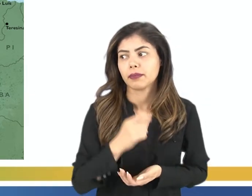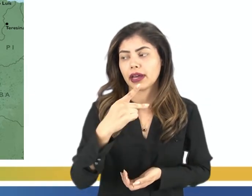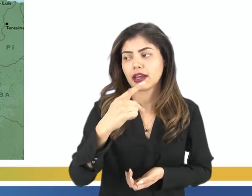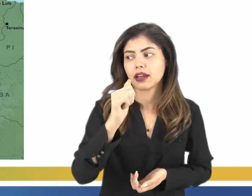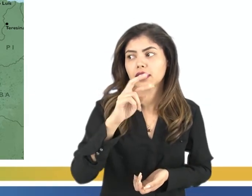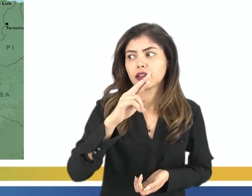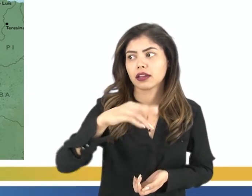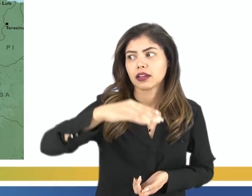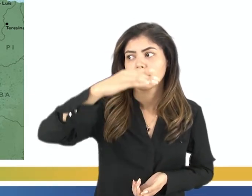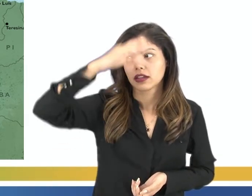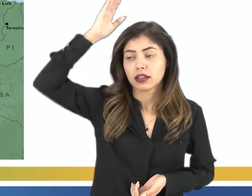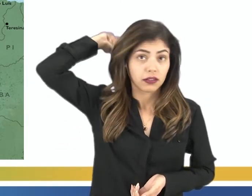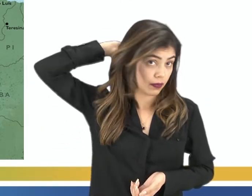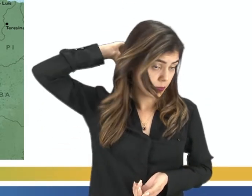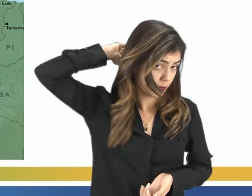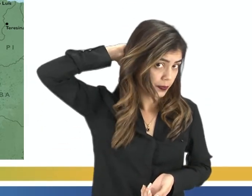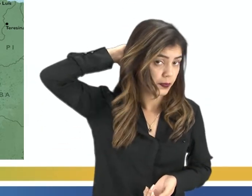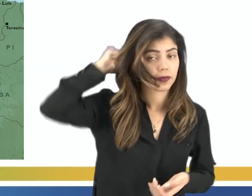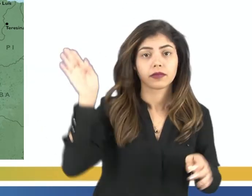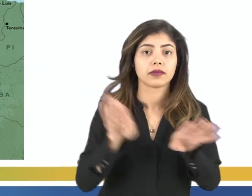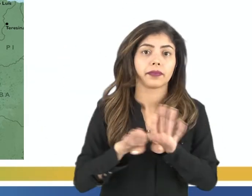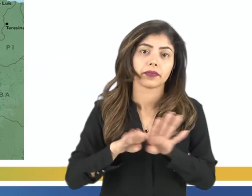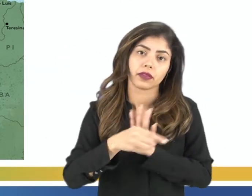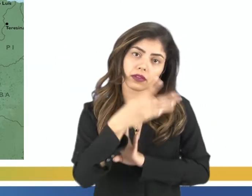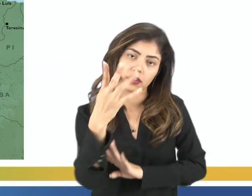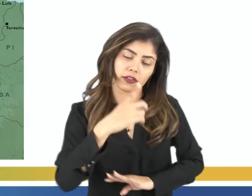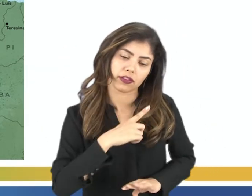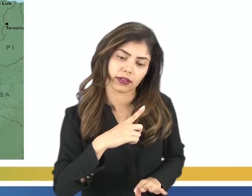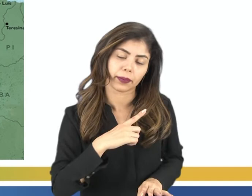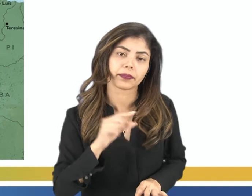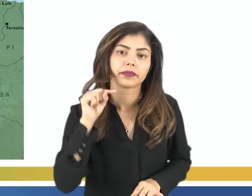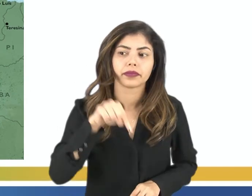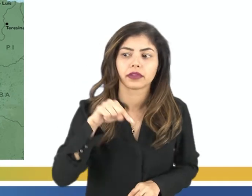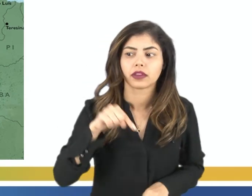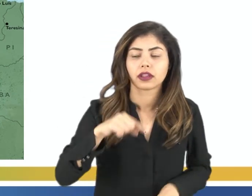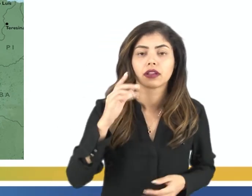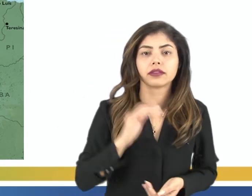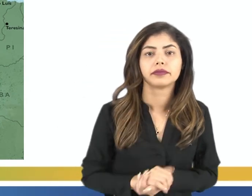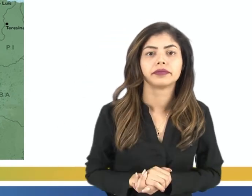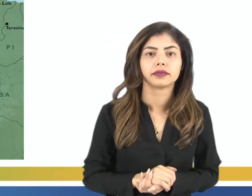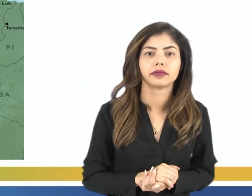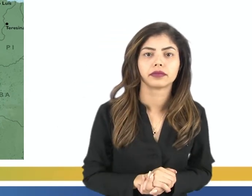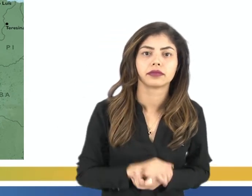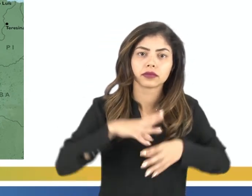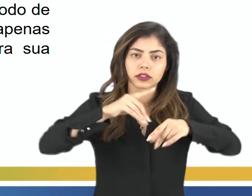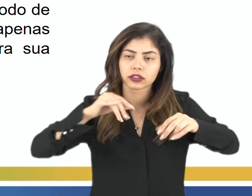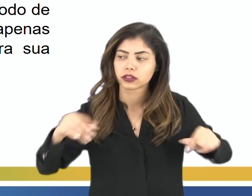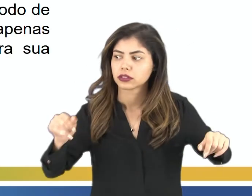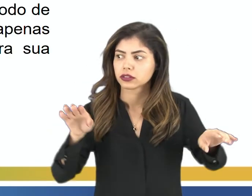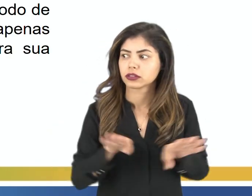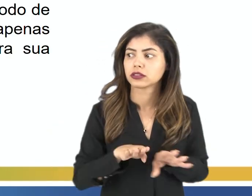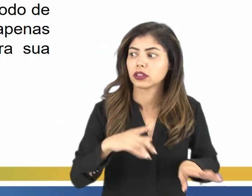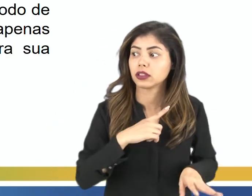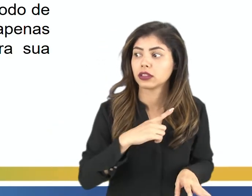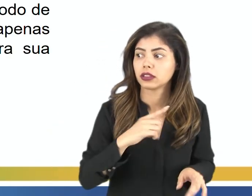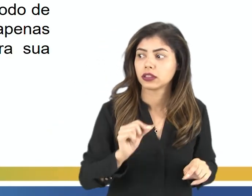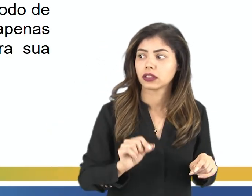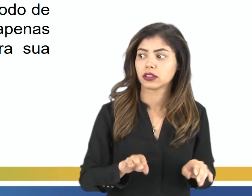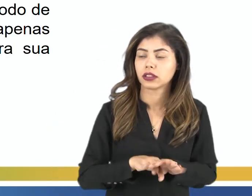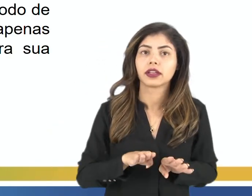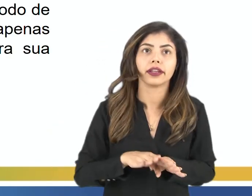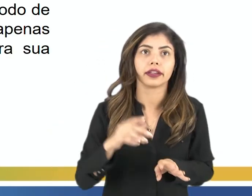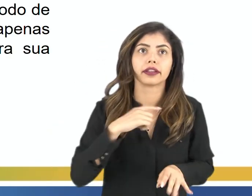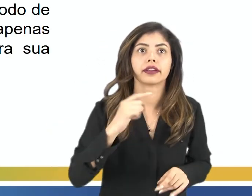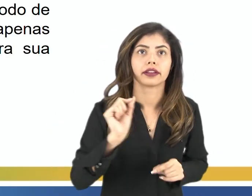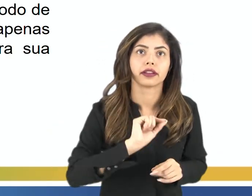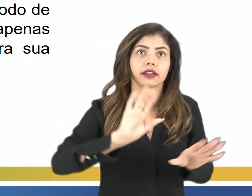podemos observar através desse mapa a quantidade de castanhais que existe no nosso território brasileiro. Então,